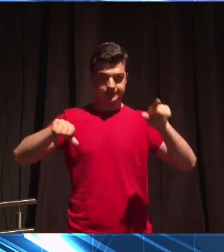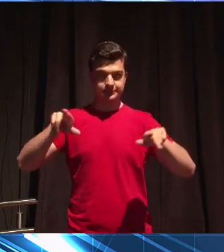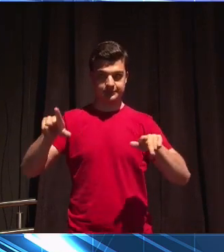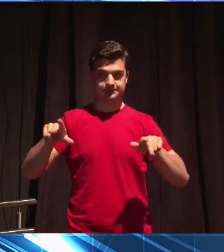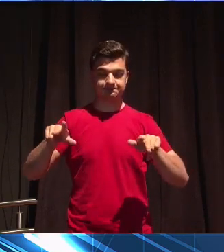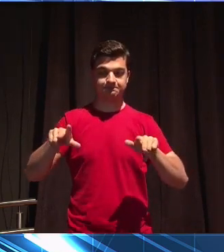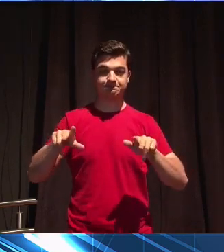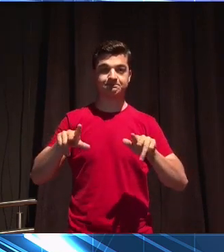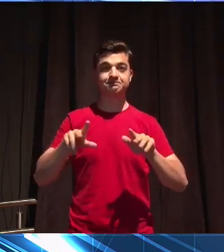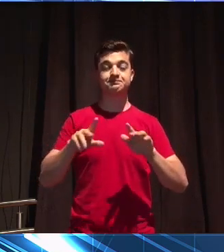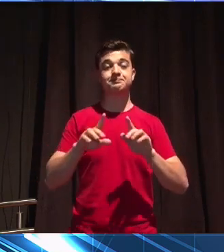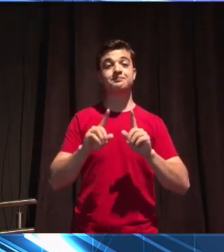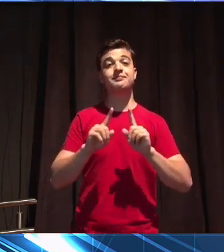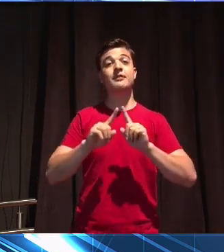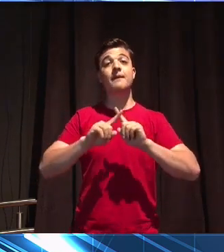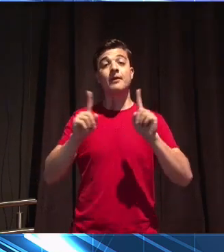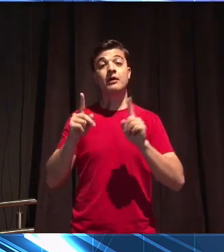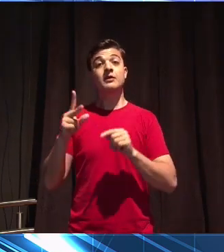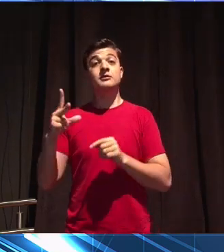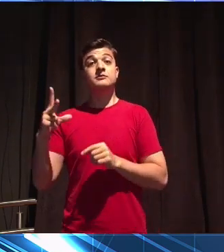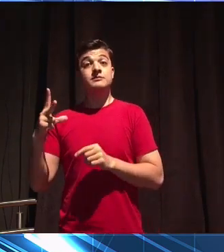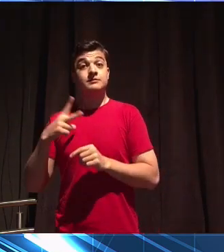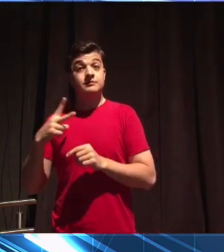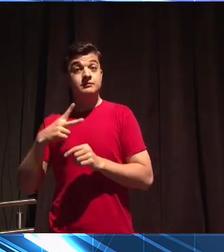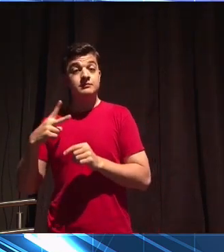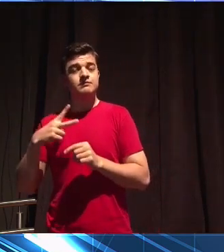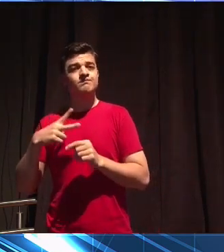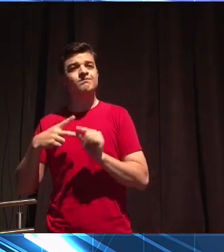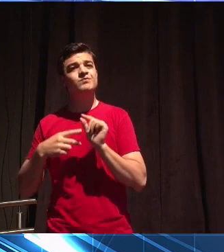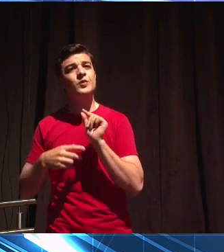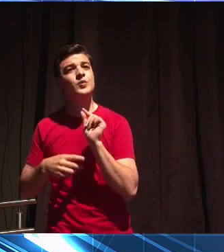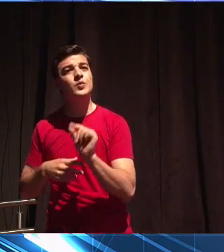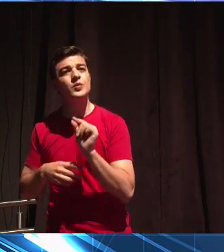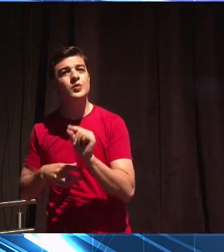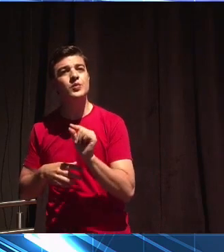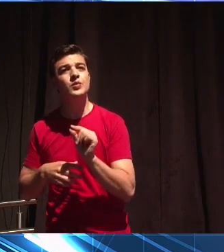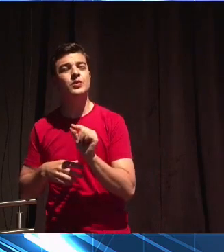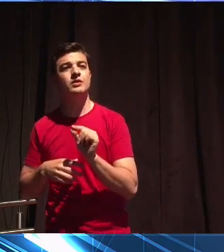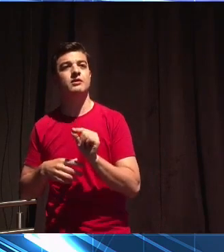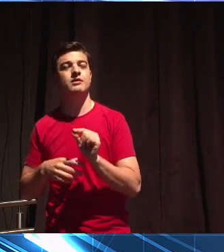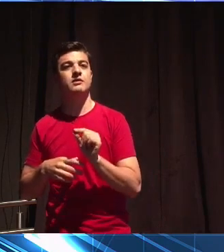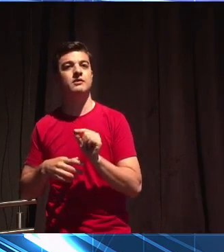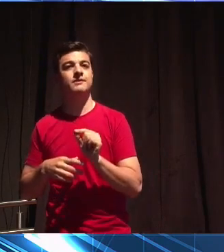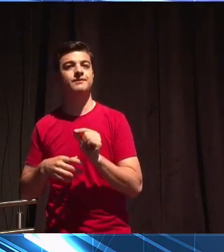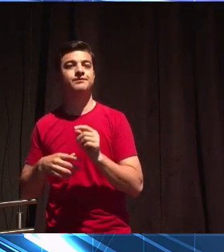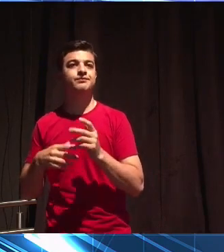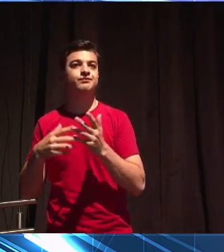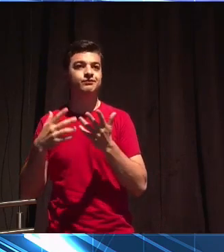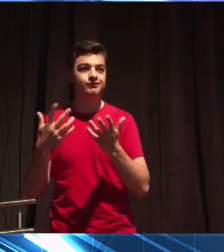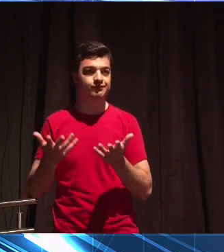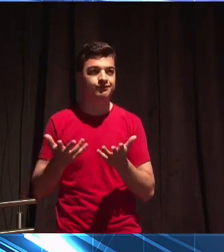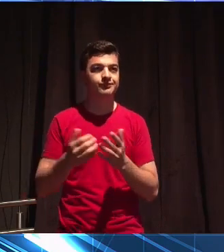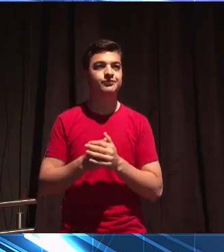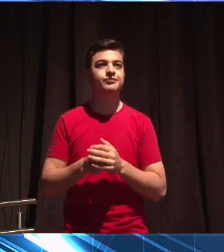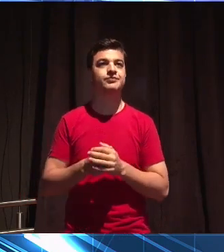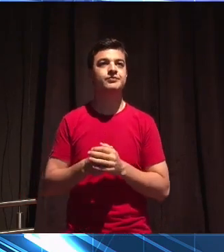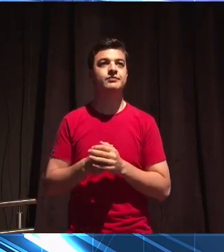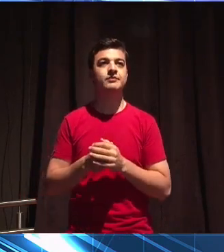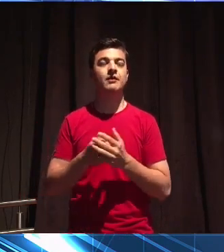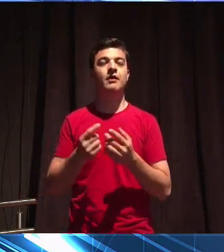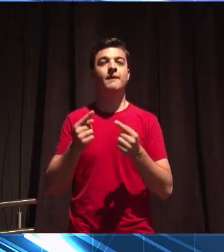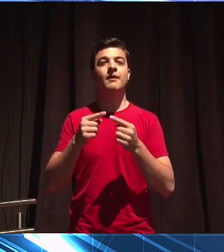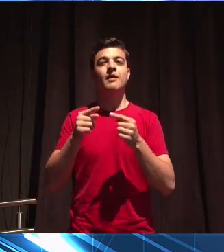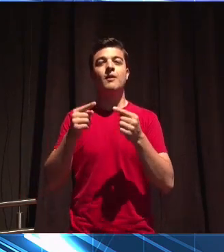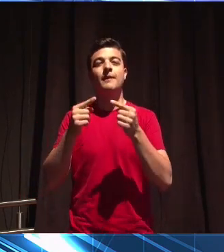Mas, no fim do dia, a privacidade, o que é a privacidade, se a gente parar para pensar sem lei? O que é muito, por exemplo, comum é até confundir privacidade com intimidade,